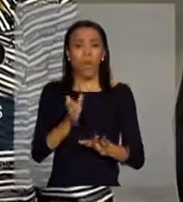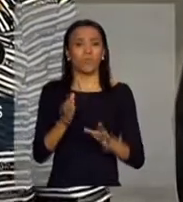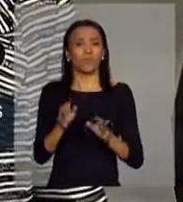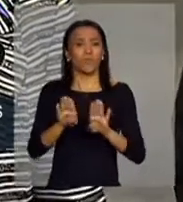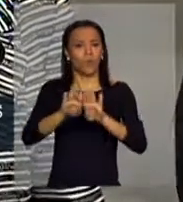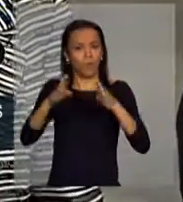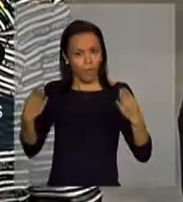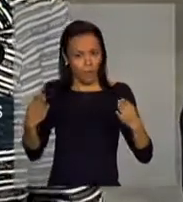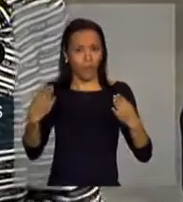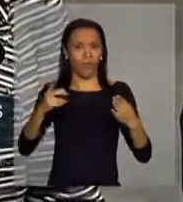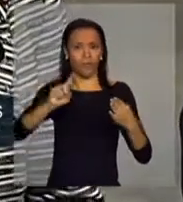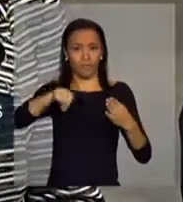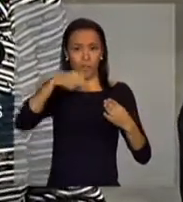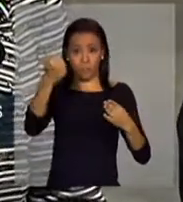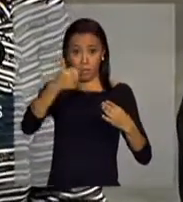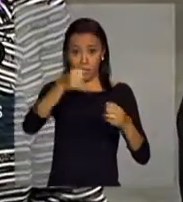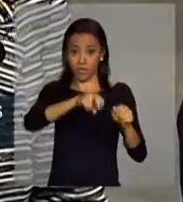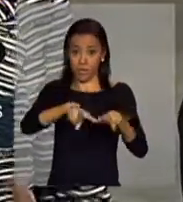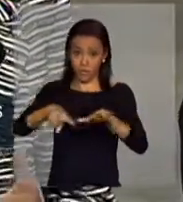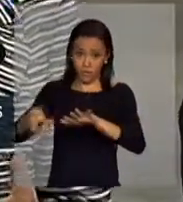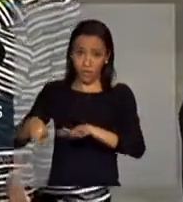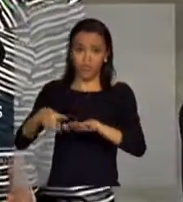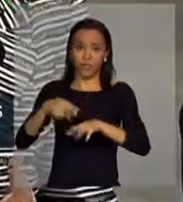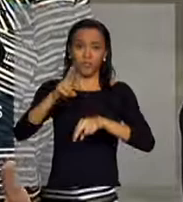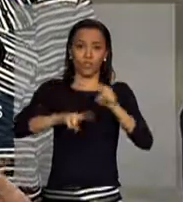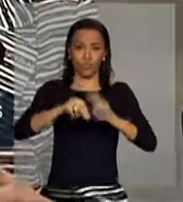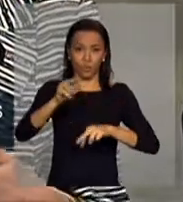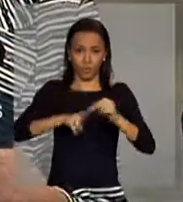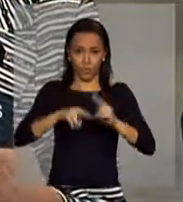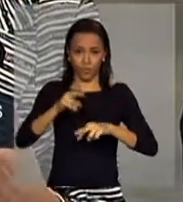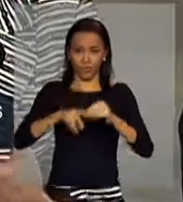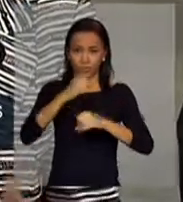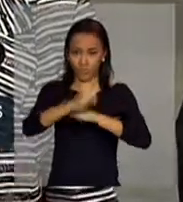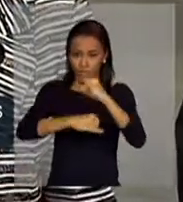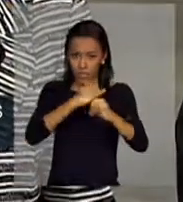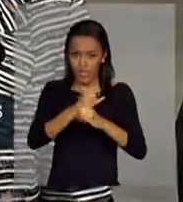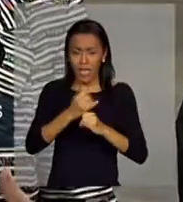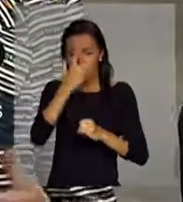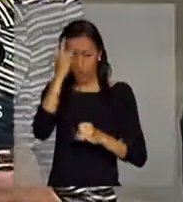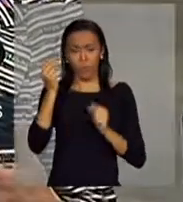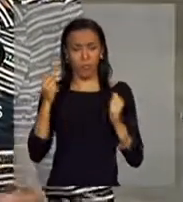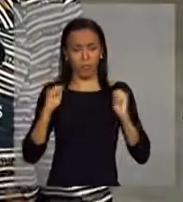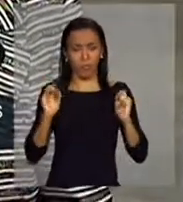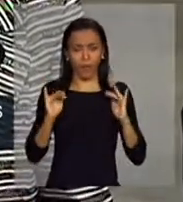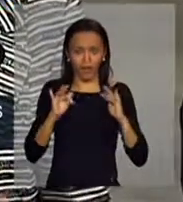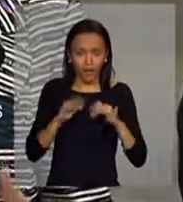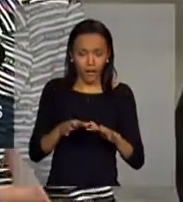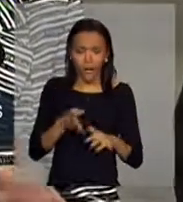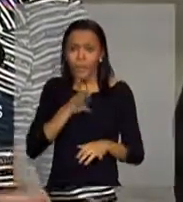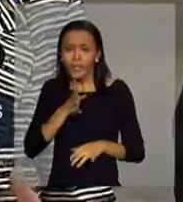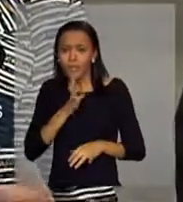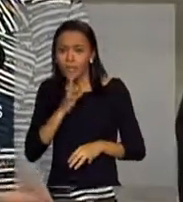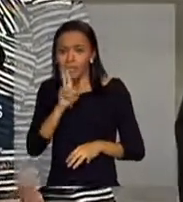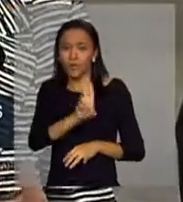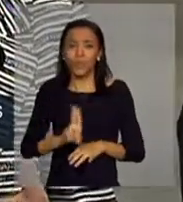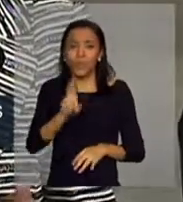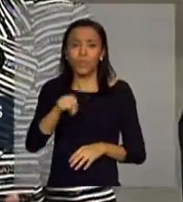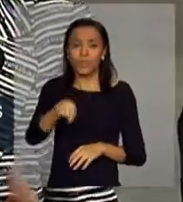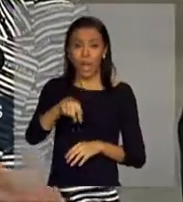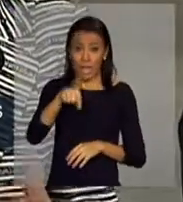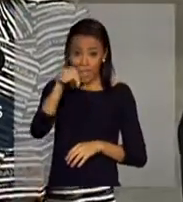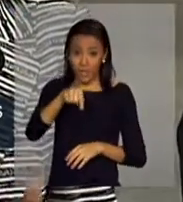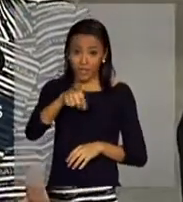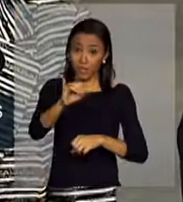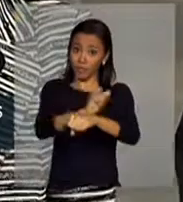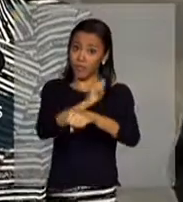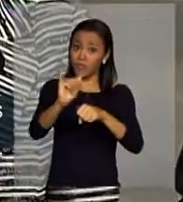vai estar no ar a partir da primeira semana de junho para que as pessoas possam se utilizar, conhecer e ele ser um instrumento